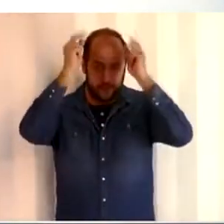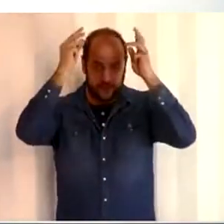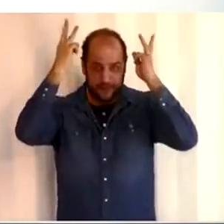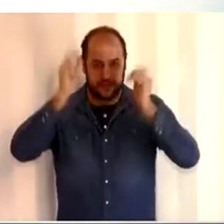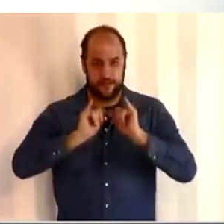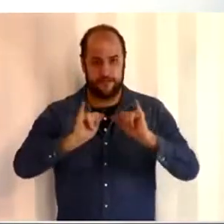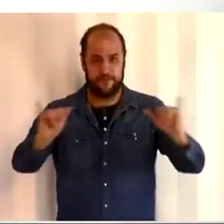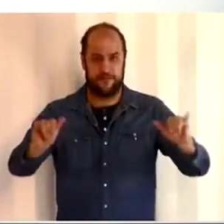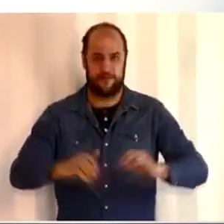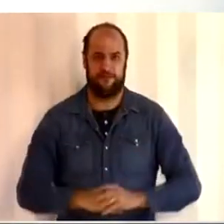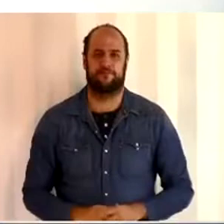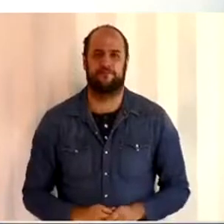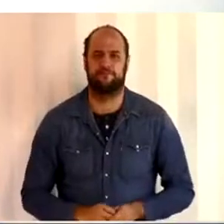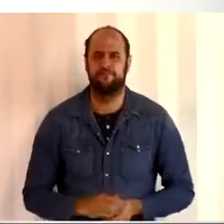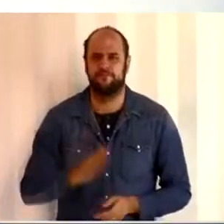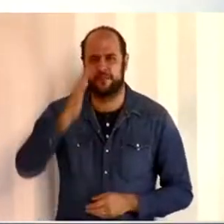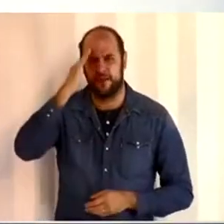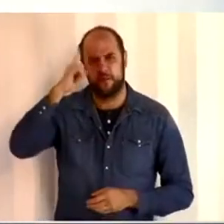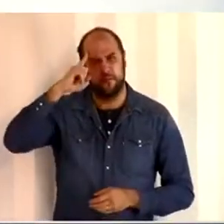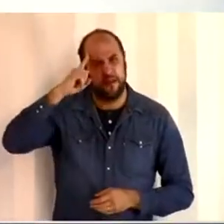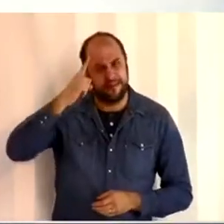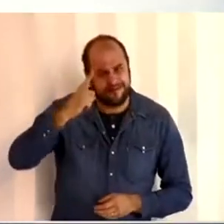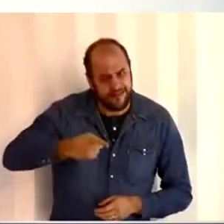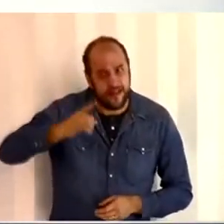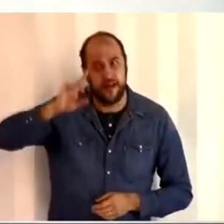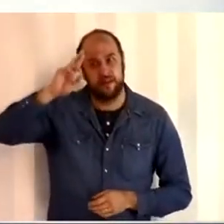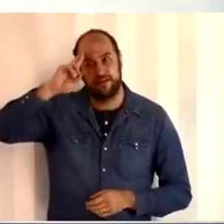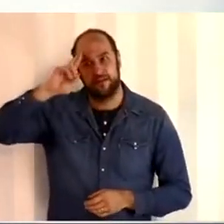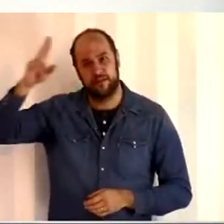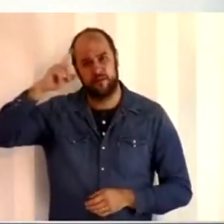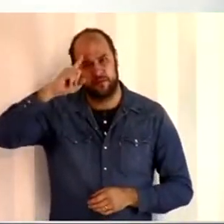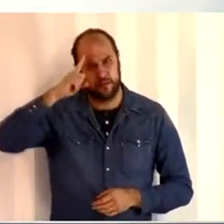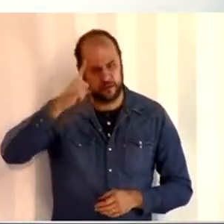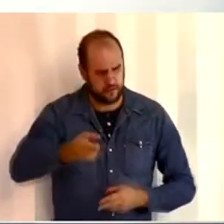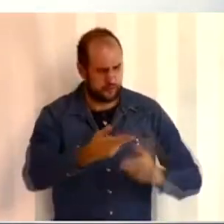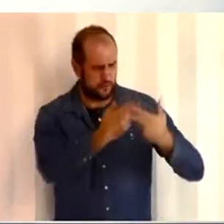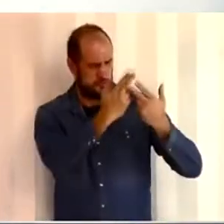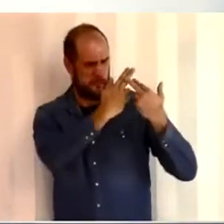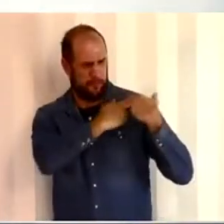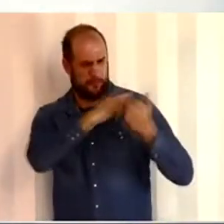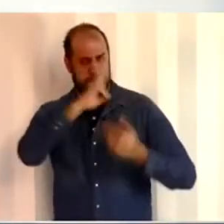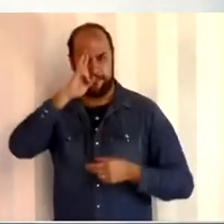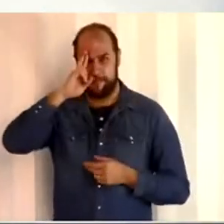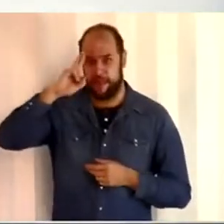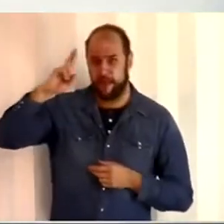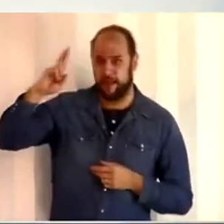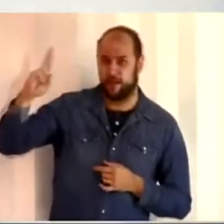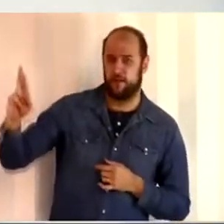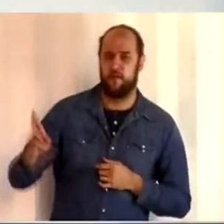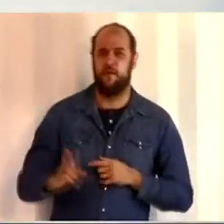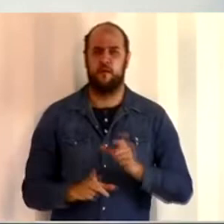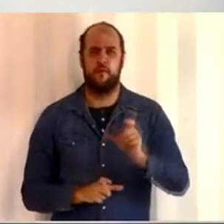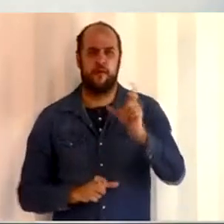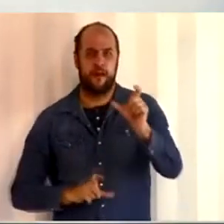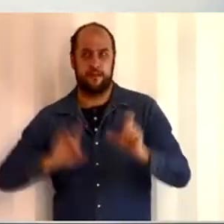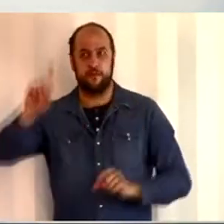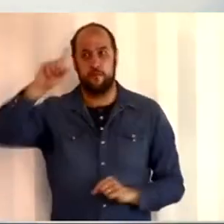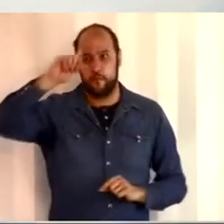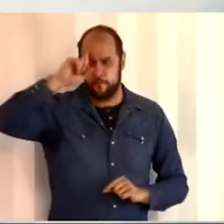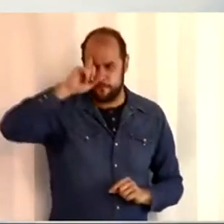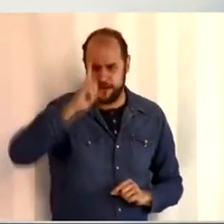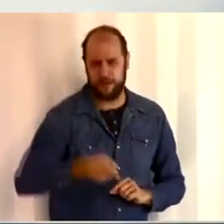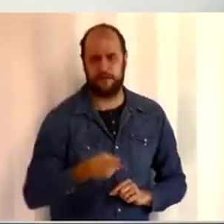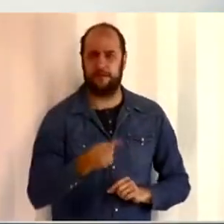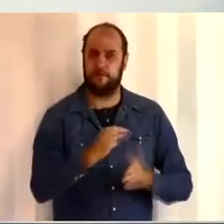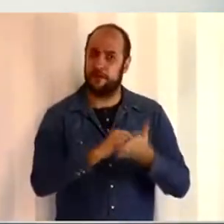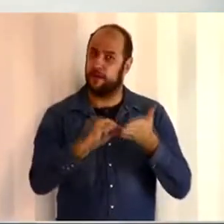a palavra mandado do Senhor, uma vez a palavra dever do Senhor e outra vez a palavra ordem do Senhor,